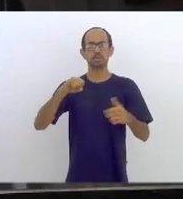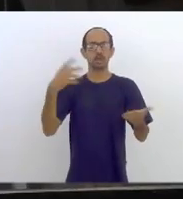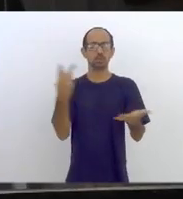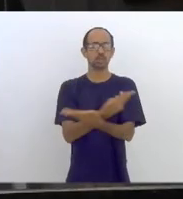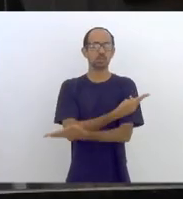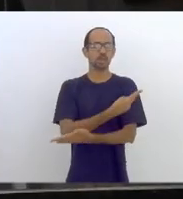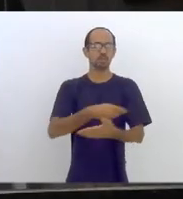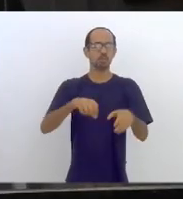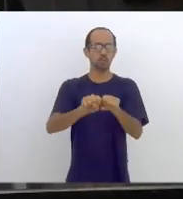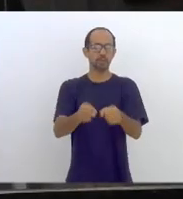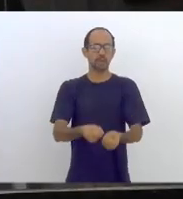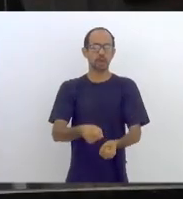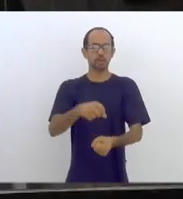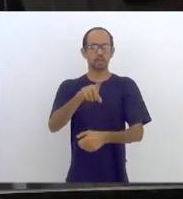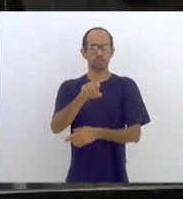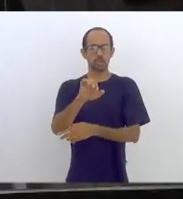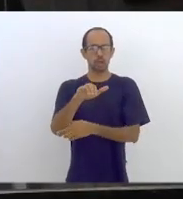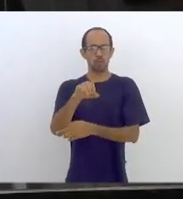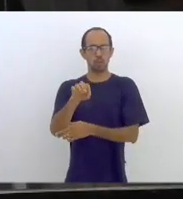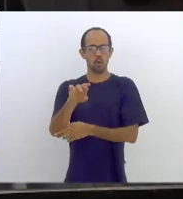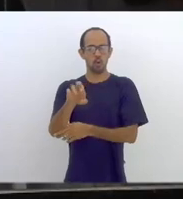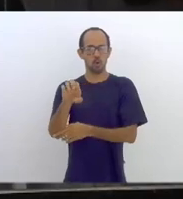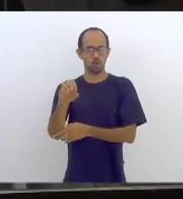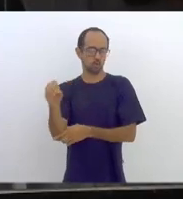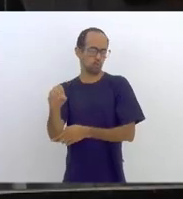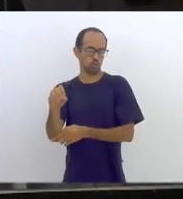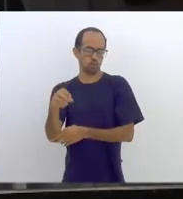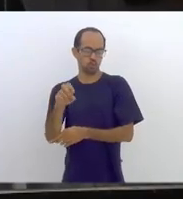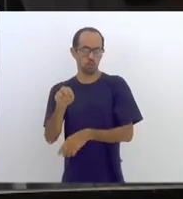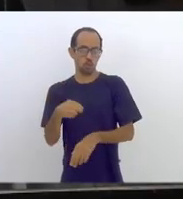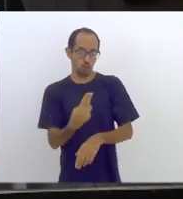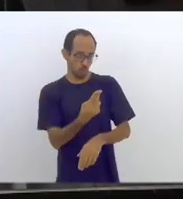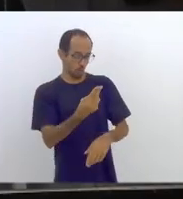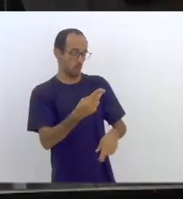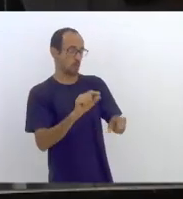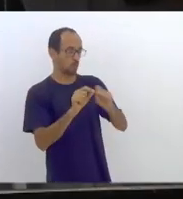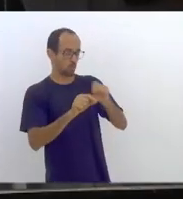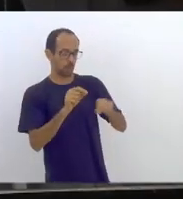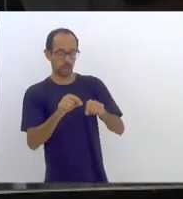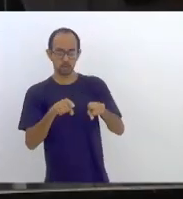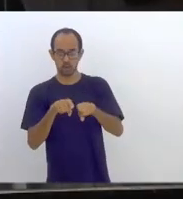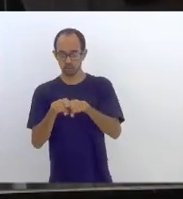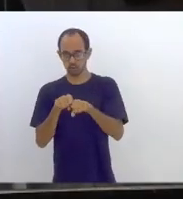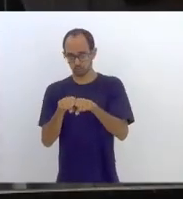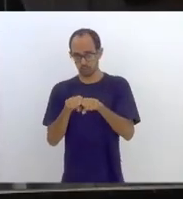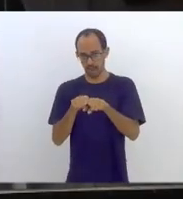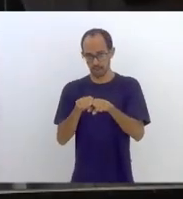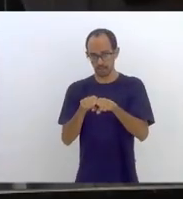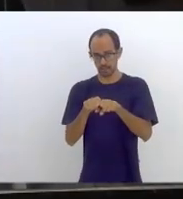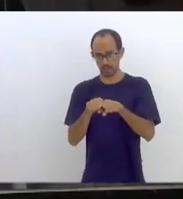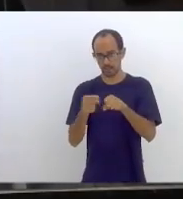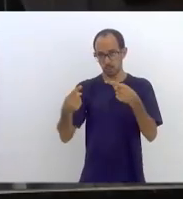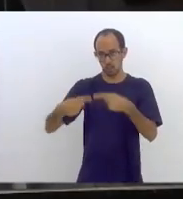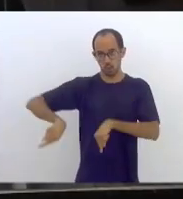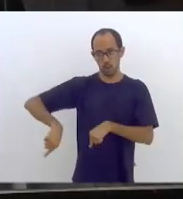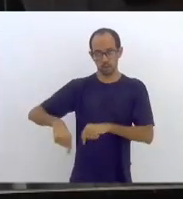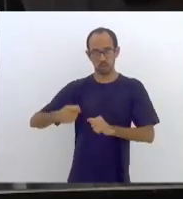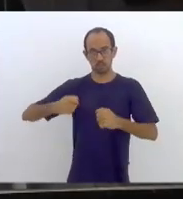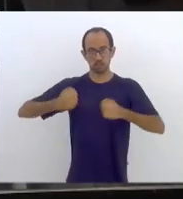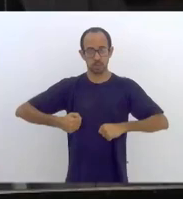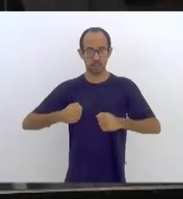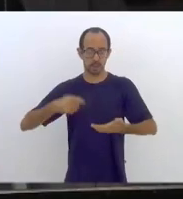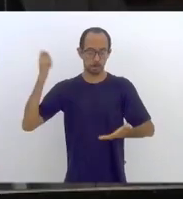contrário a gente permitiria que os nossos pares adversários políticos muitas das vezes pudessem mandar naquilo que a gente diz